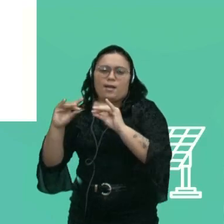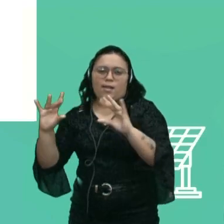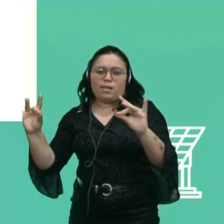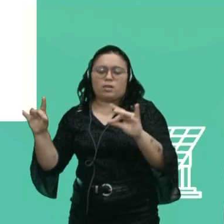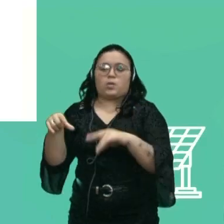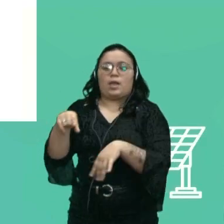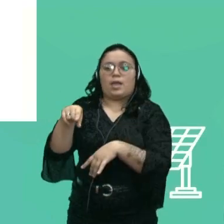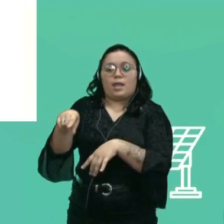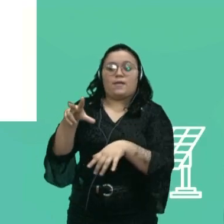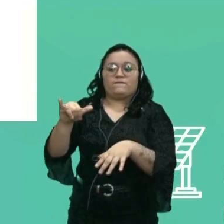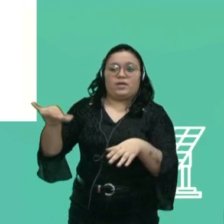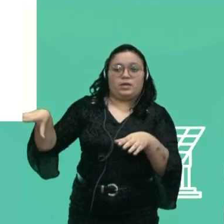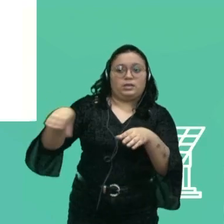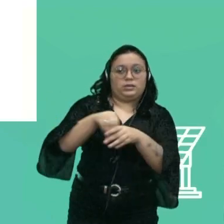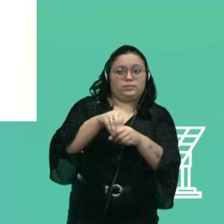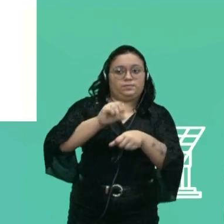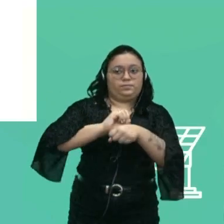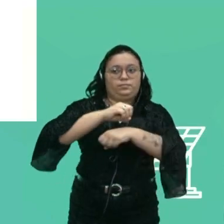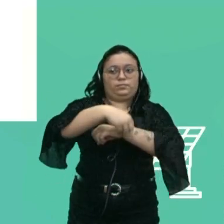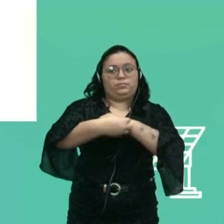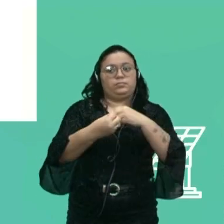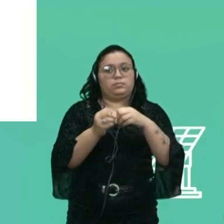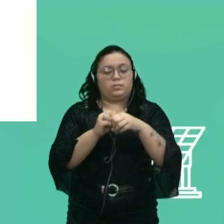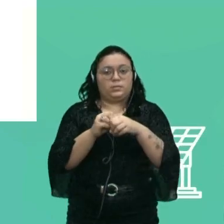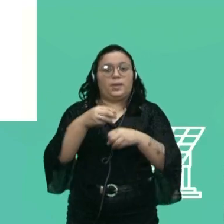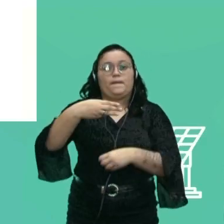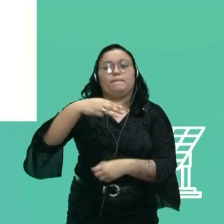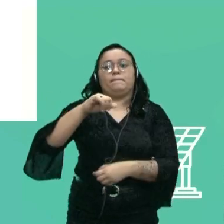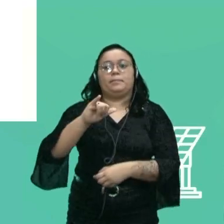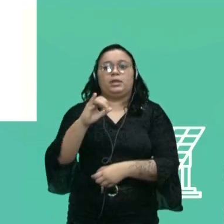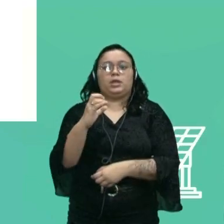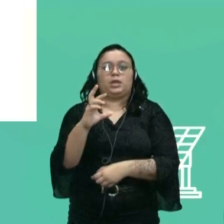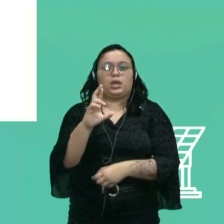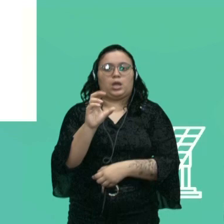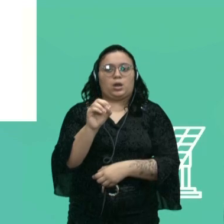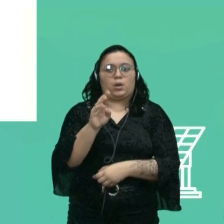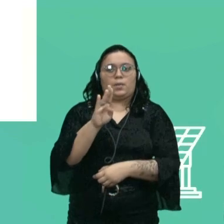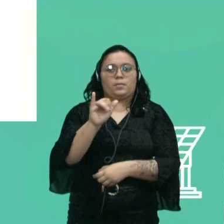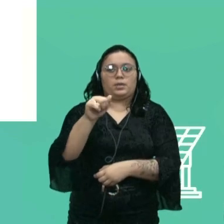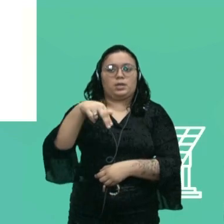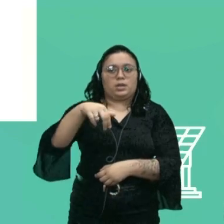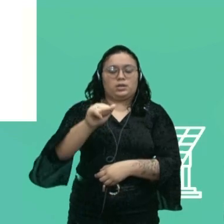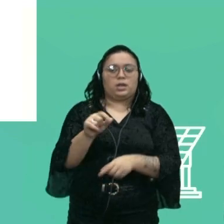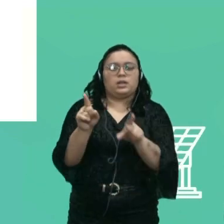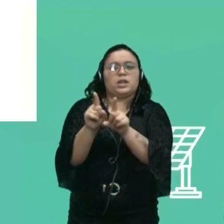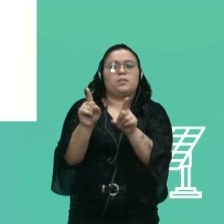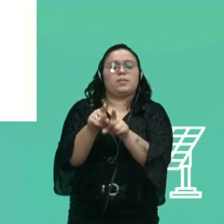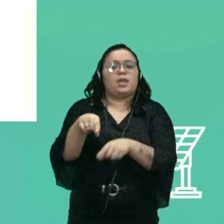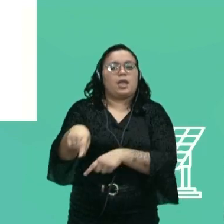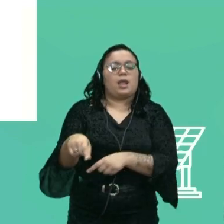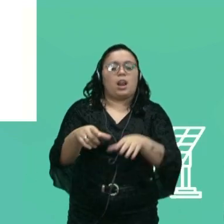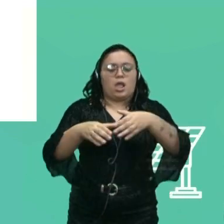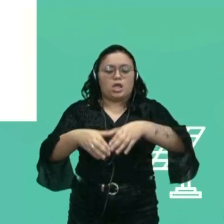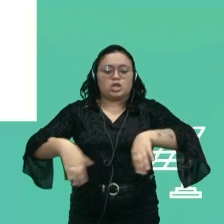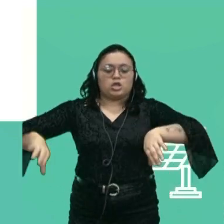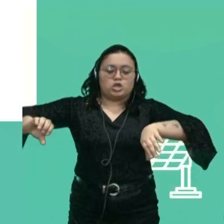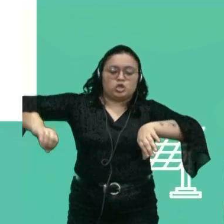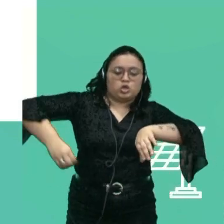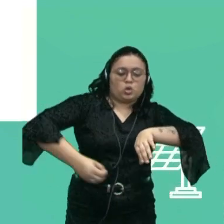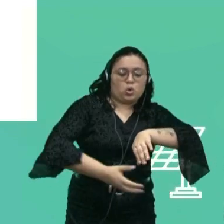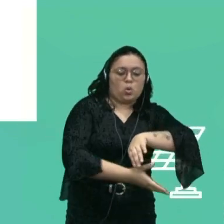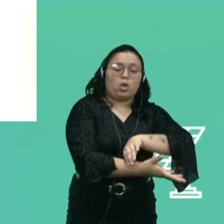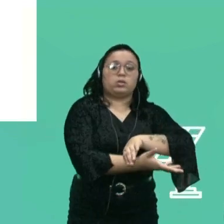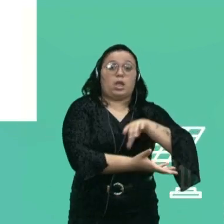direcionado à célula de dessalinização e eletrólise microbiana, que também pode receber água do mar e esgoto industrial, gerando hidrogênio